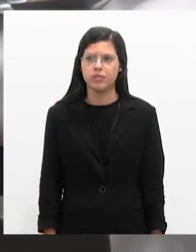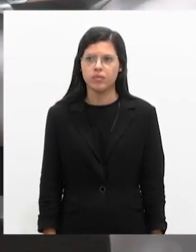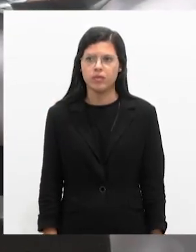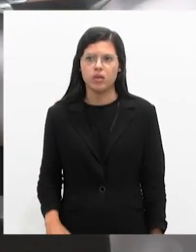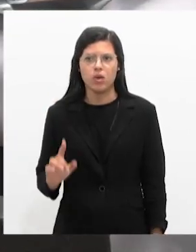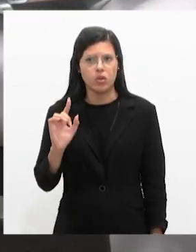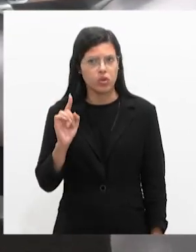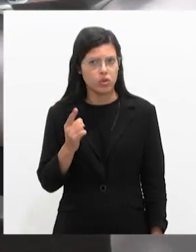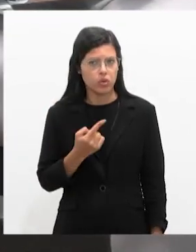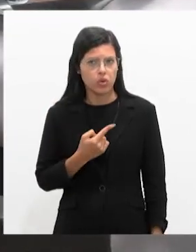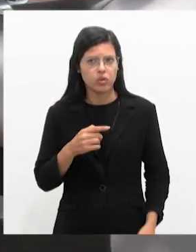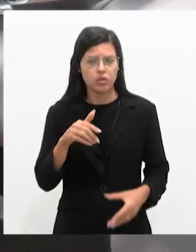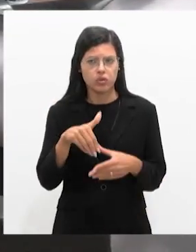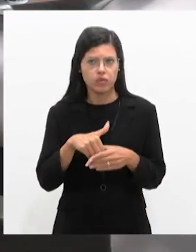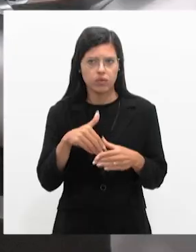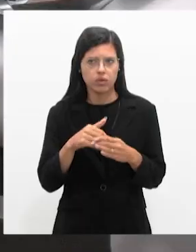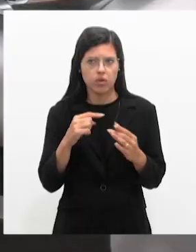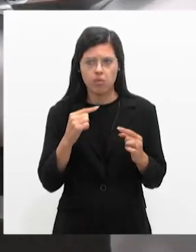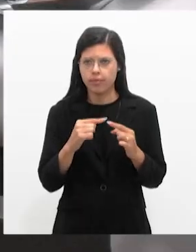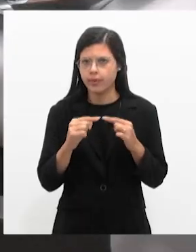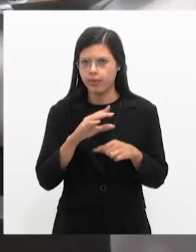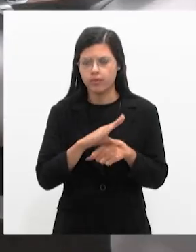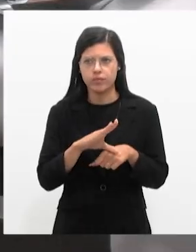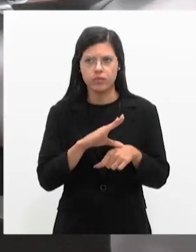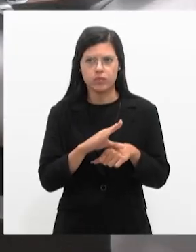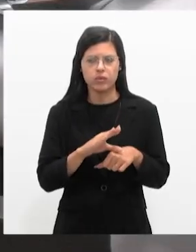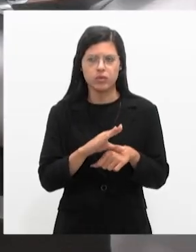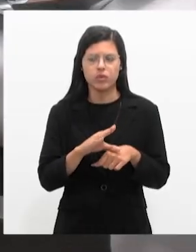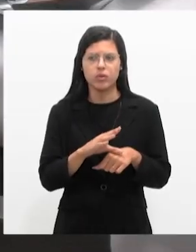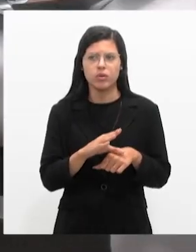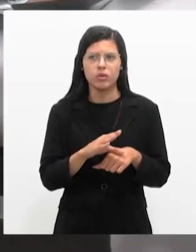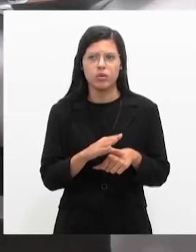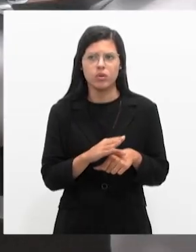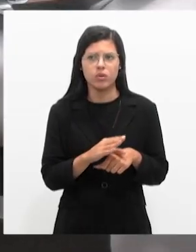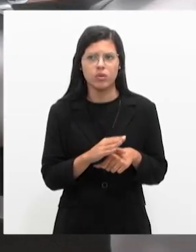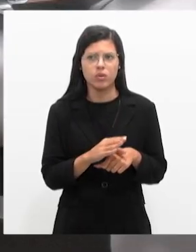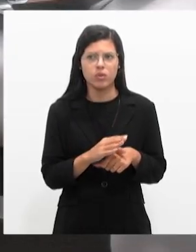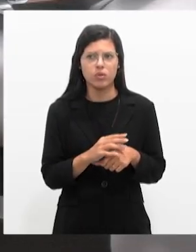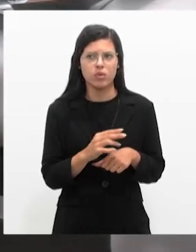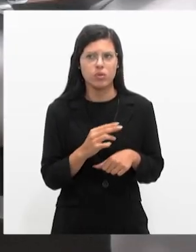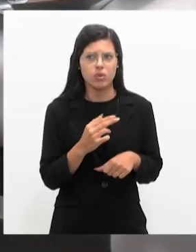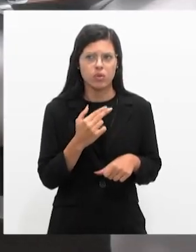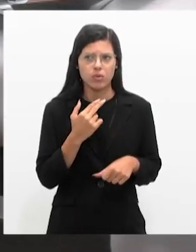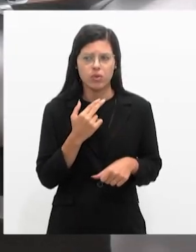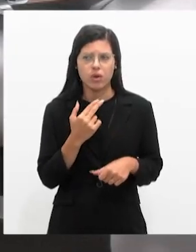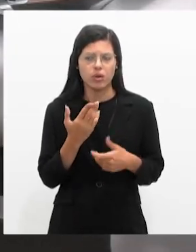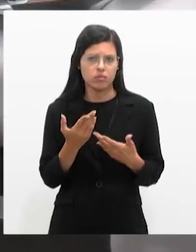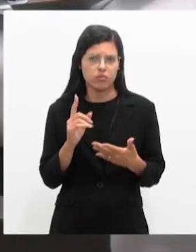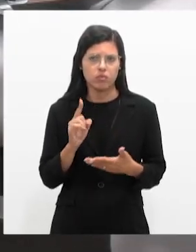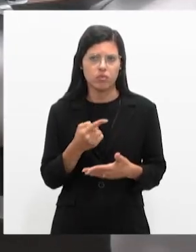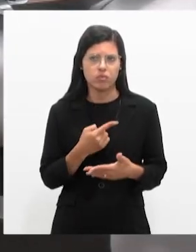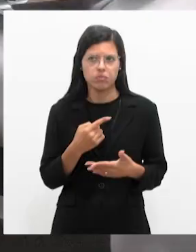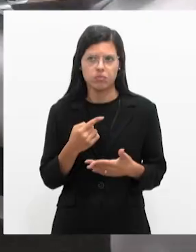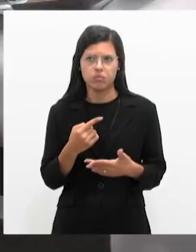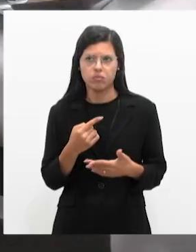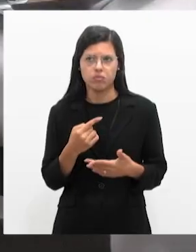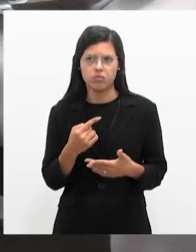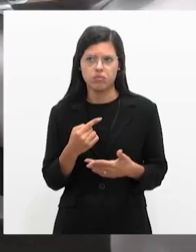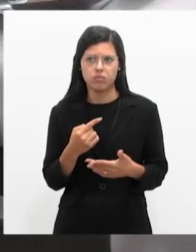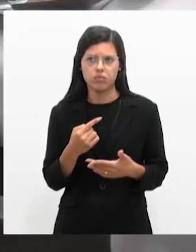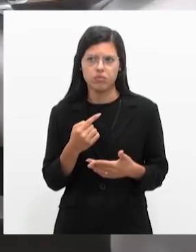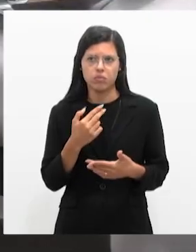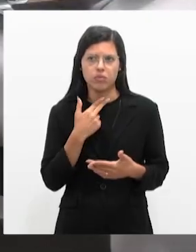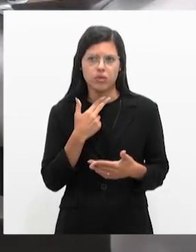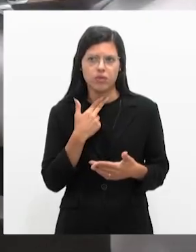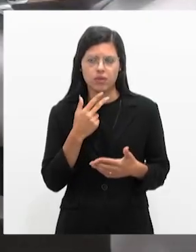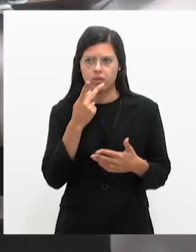como inconstitucional, a gente não poderia estar, né, colocando que esse tema é um tema inconstitucional, e